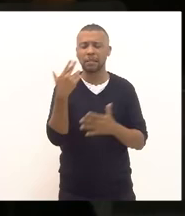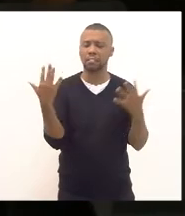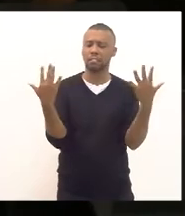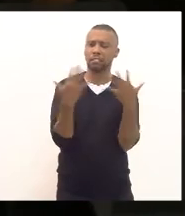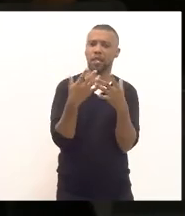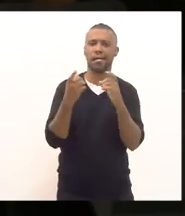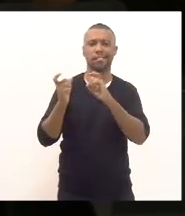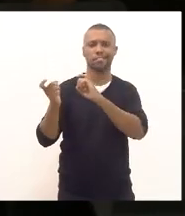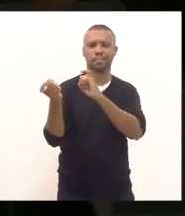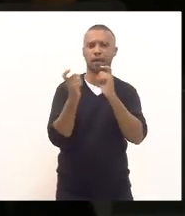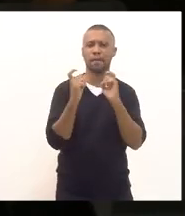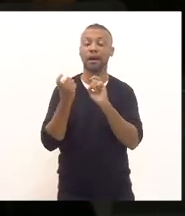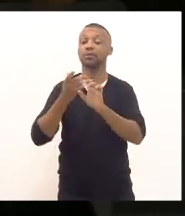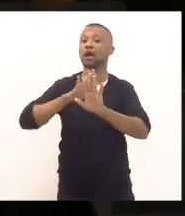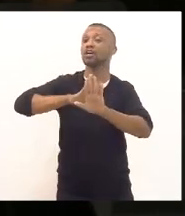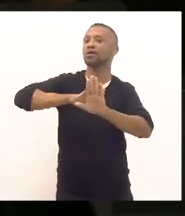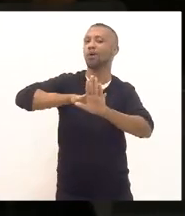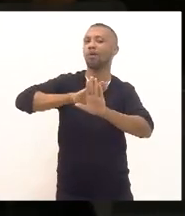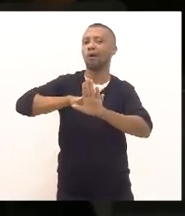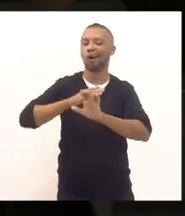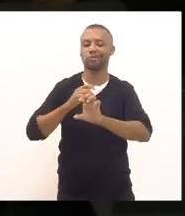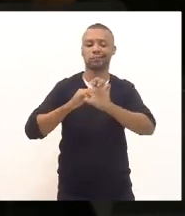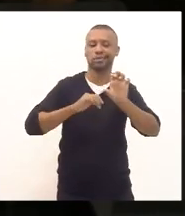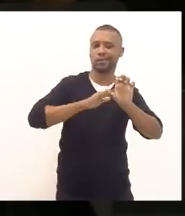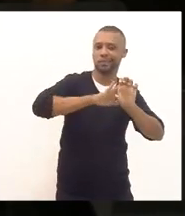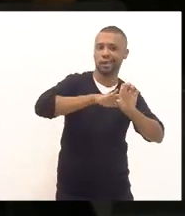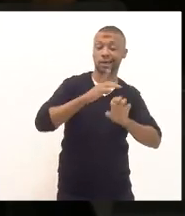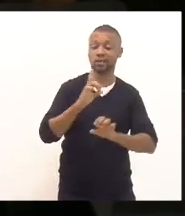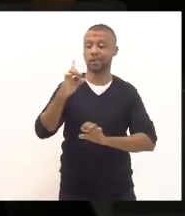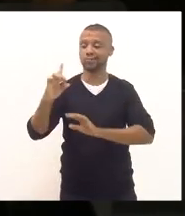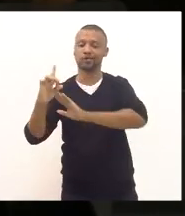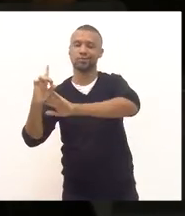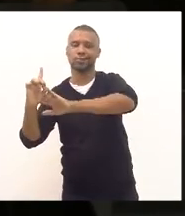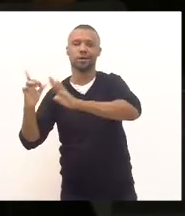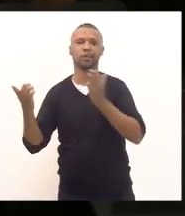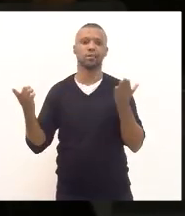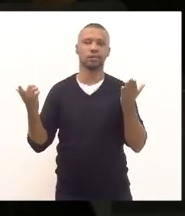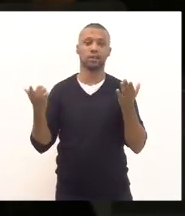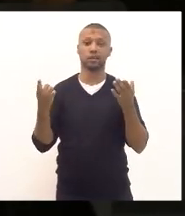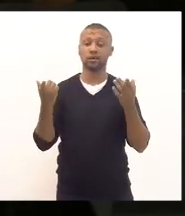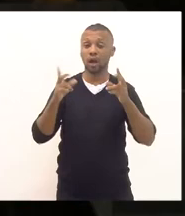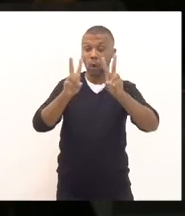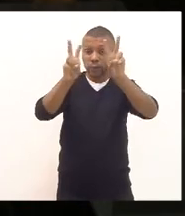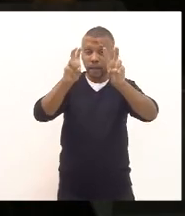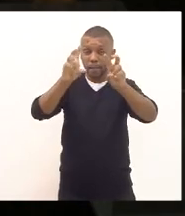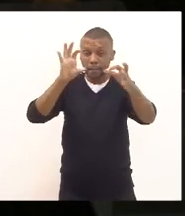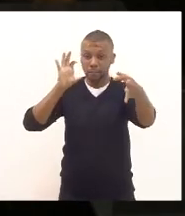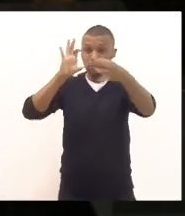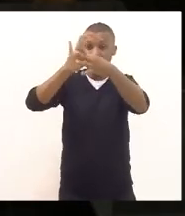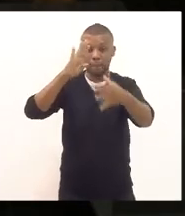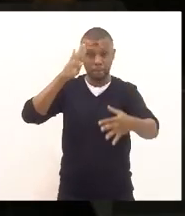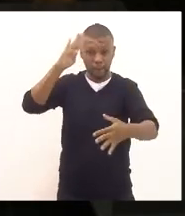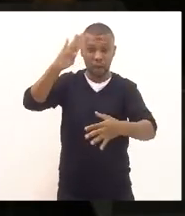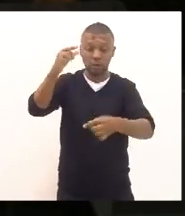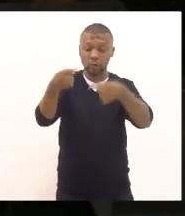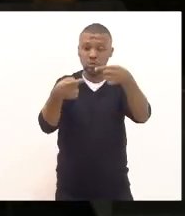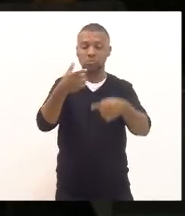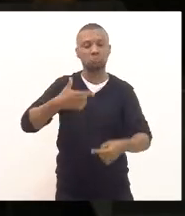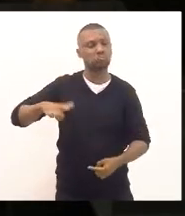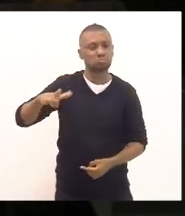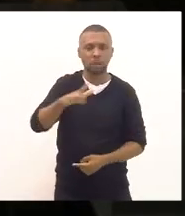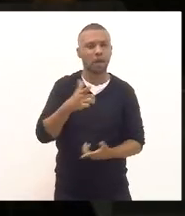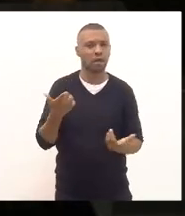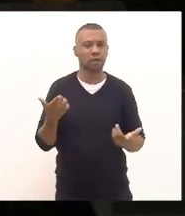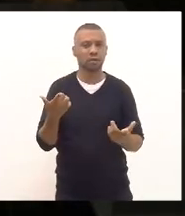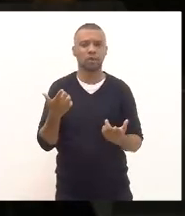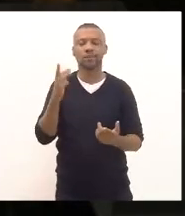dos debates ideológicos porque o tema central não se discute Eu ja cogitei aqui